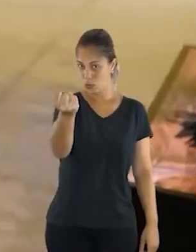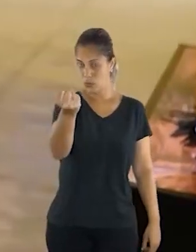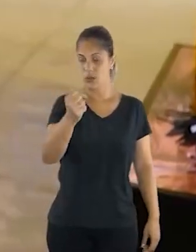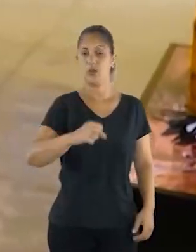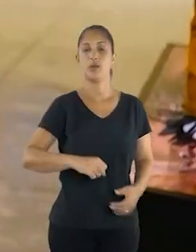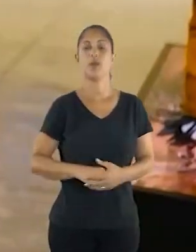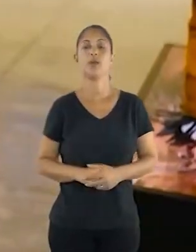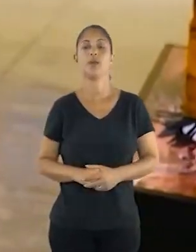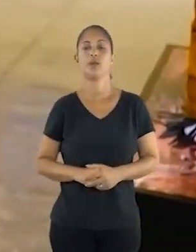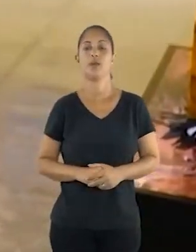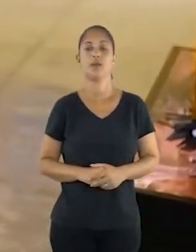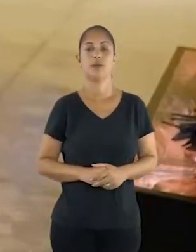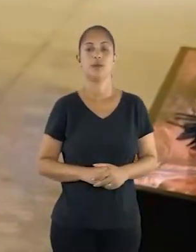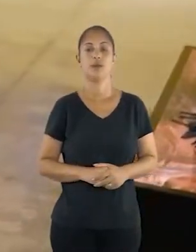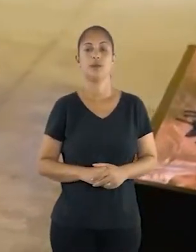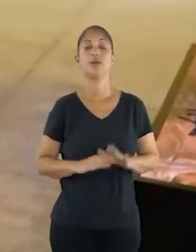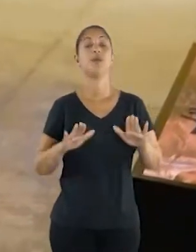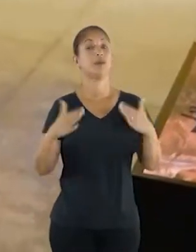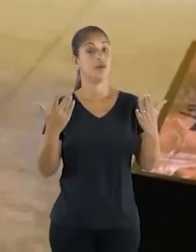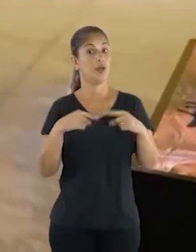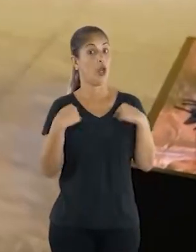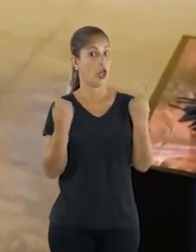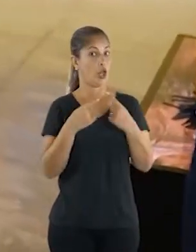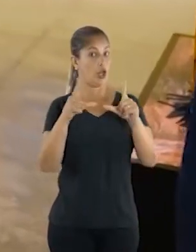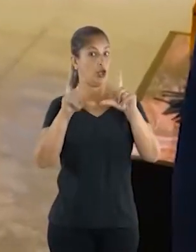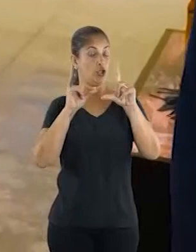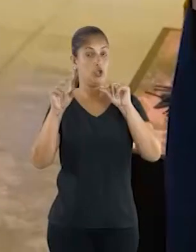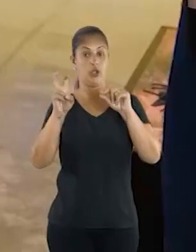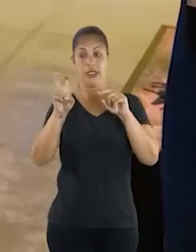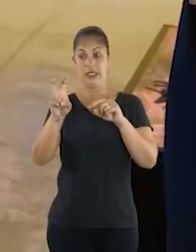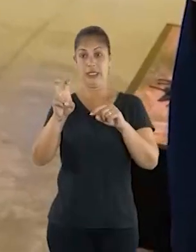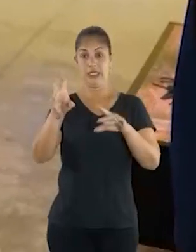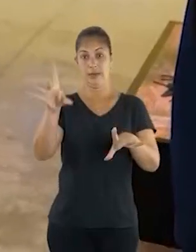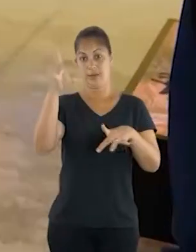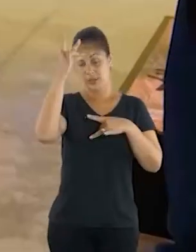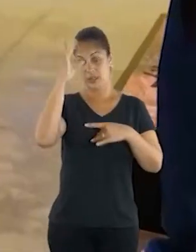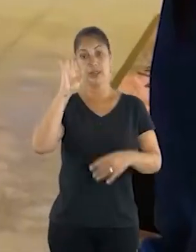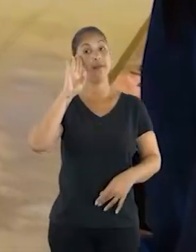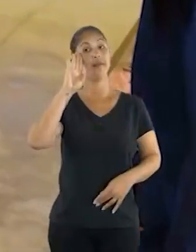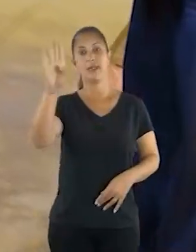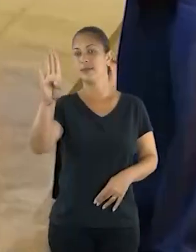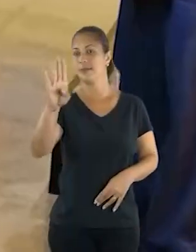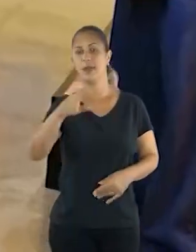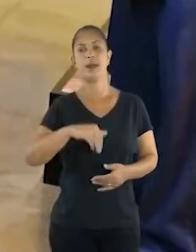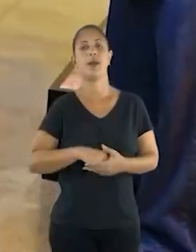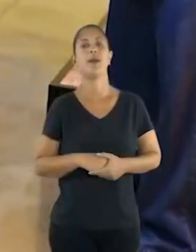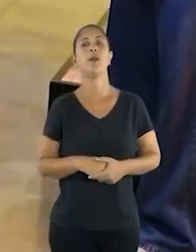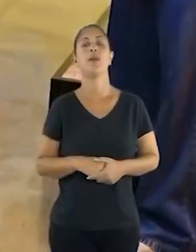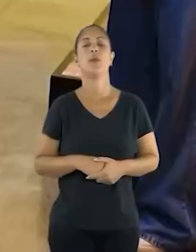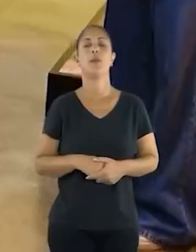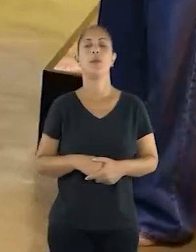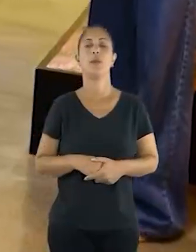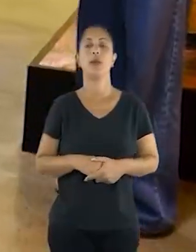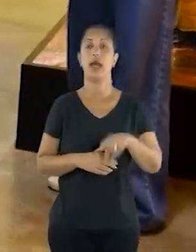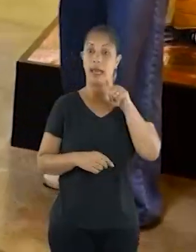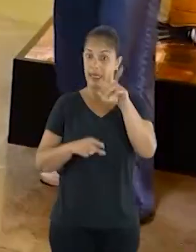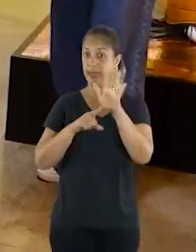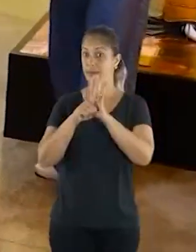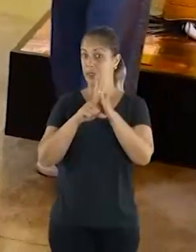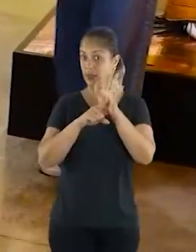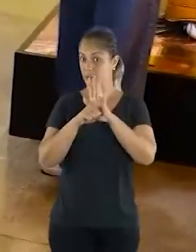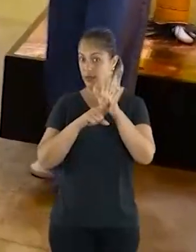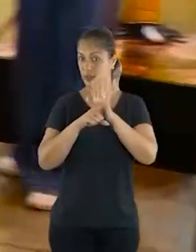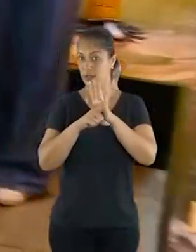Tá? Então, nós escolhemos os 5 personagens principais e nessa pesquisa